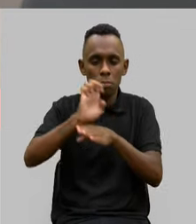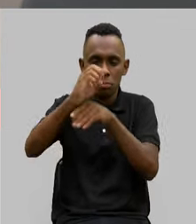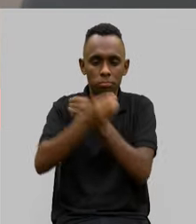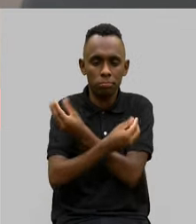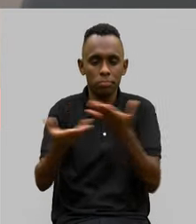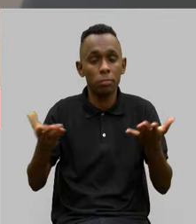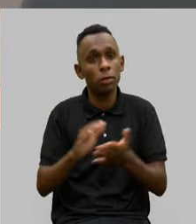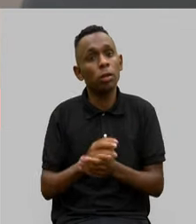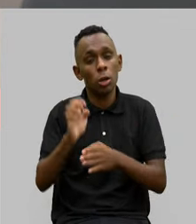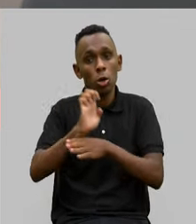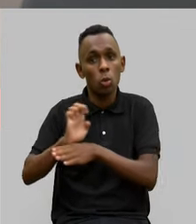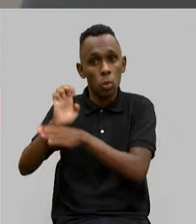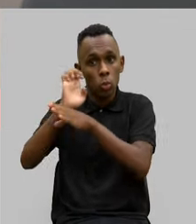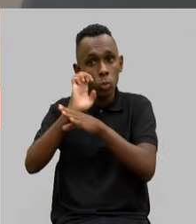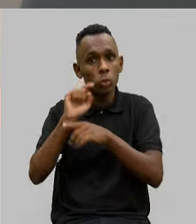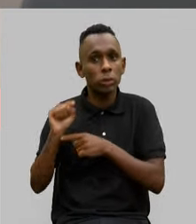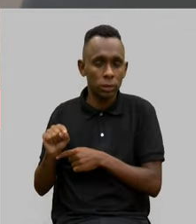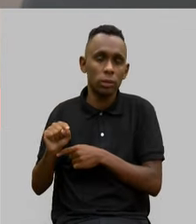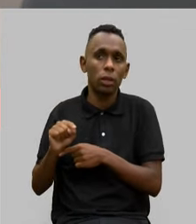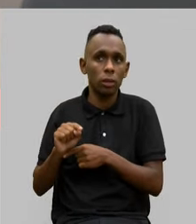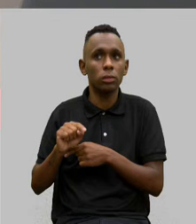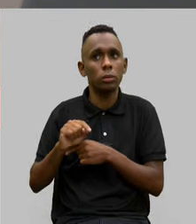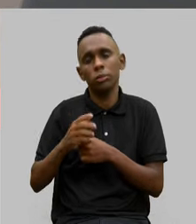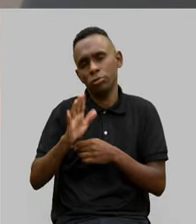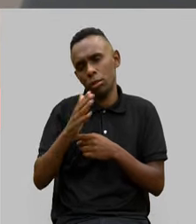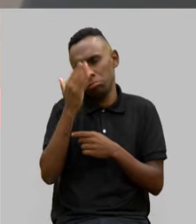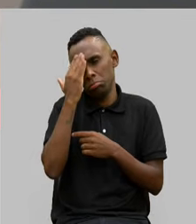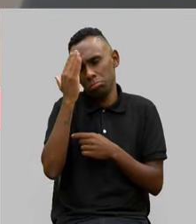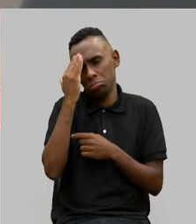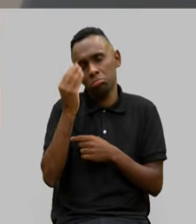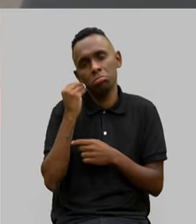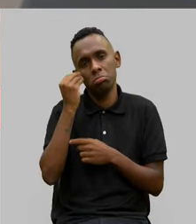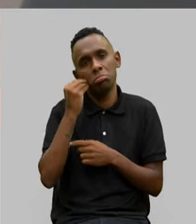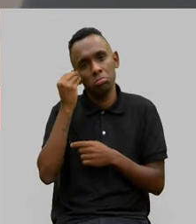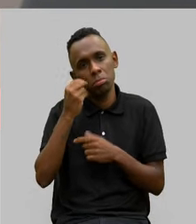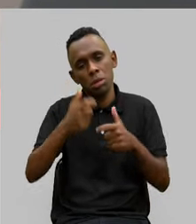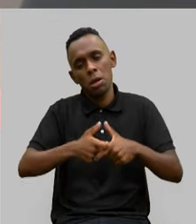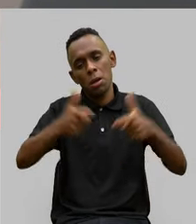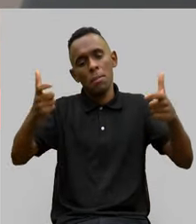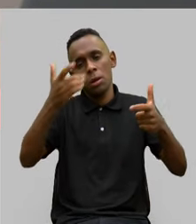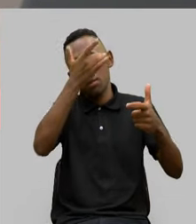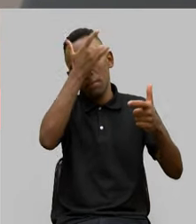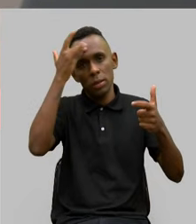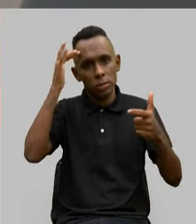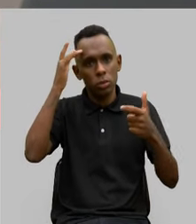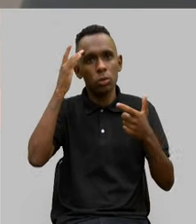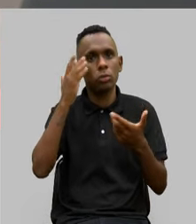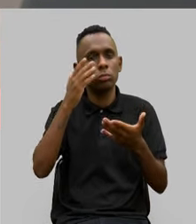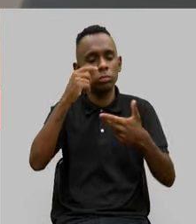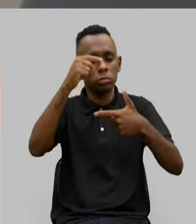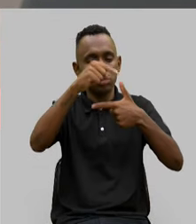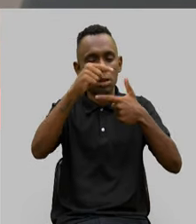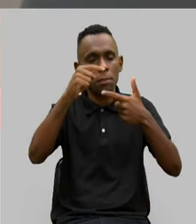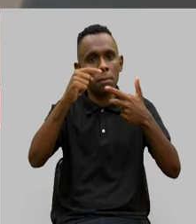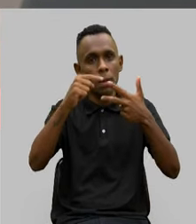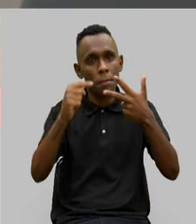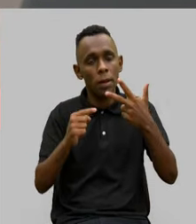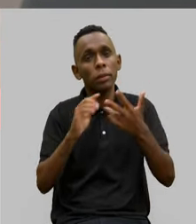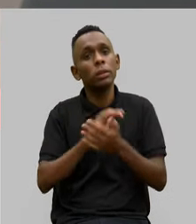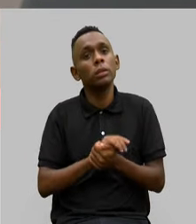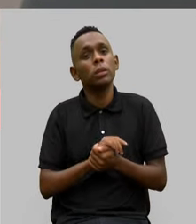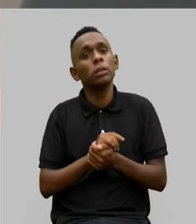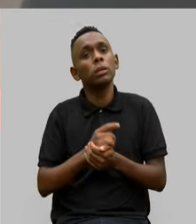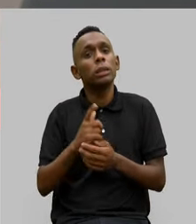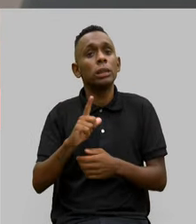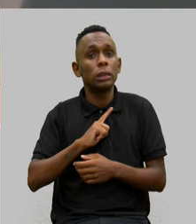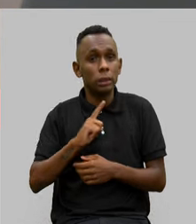bem o Estado como é do conhecimento de da maioria das pessoas ele se divide em três poderes e a gente tem